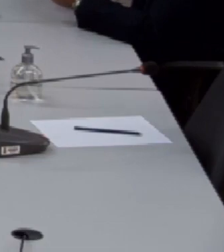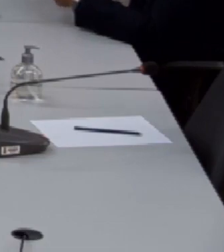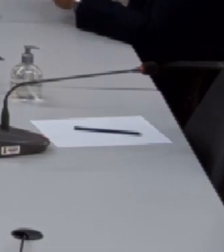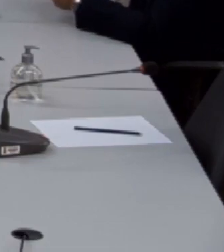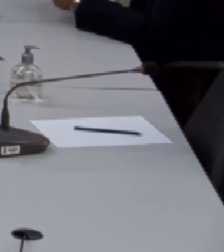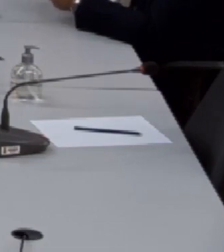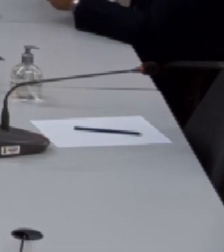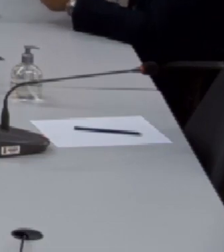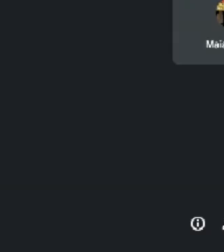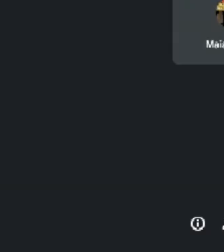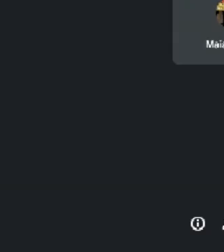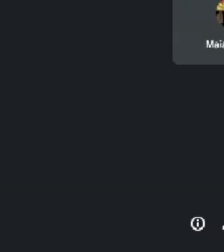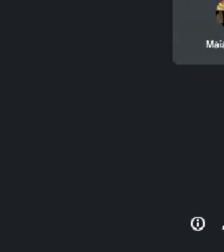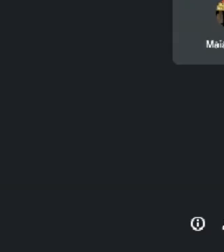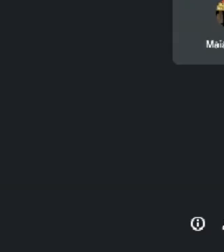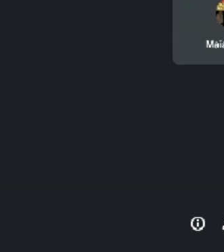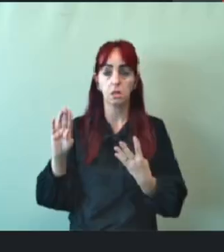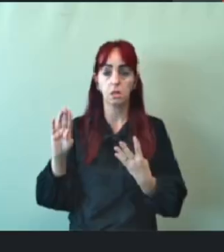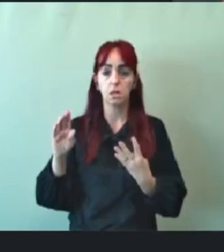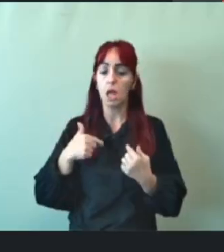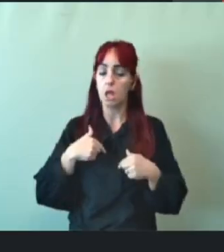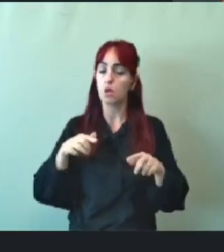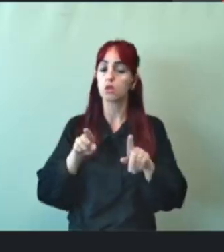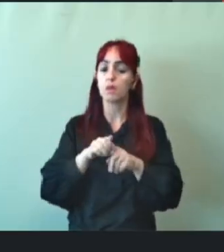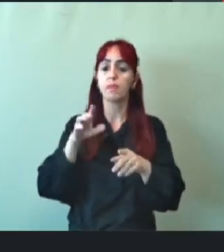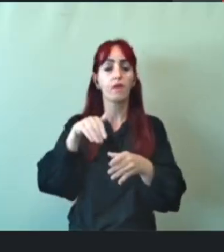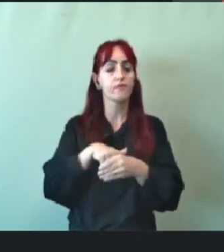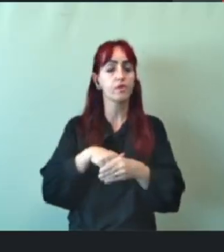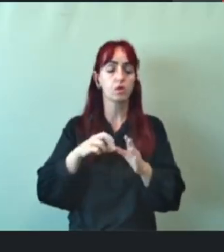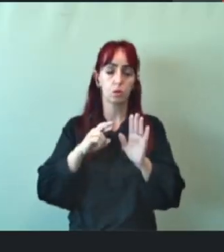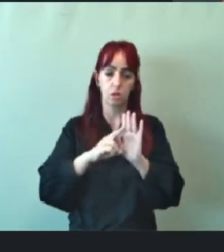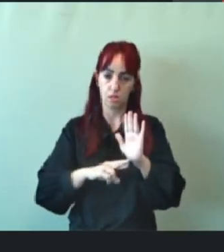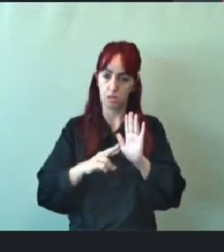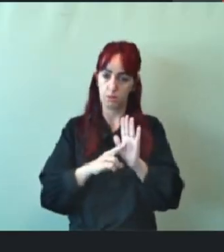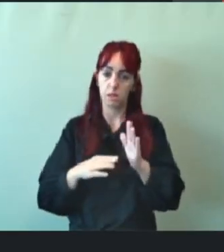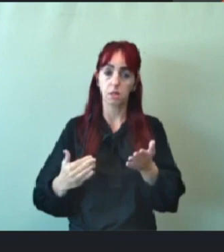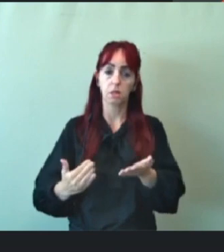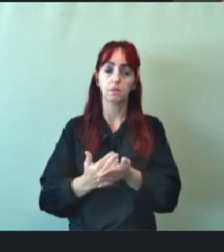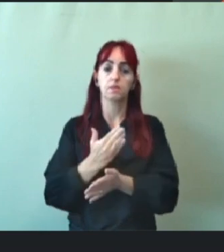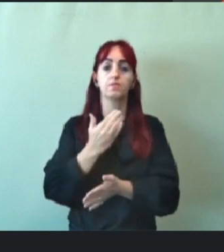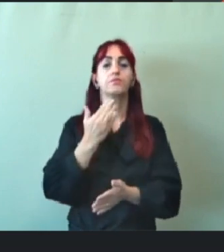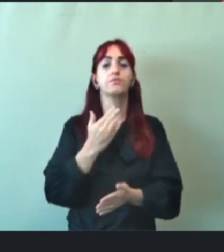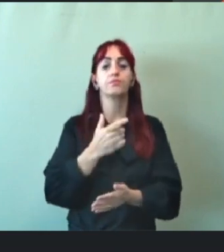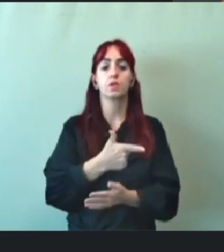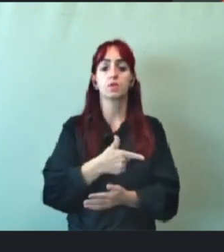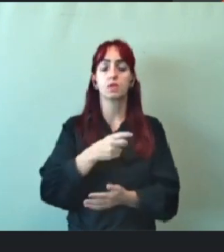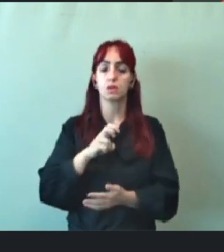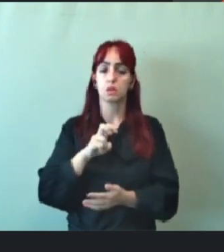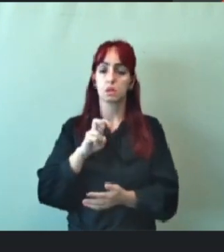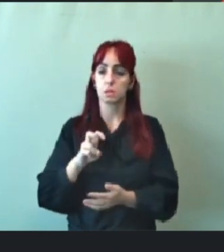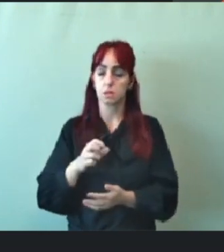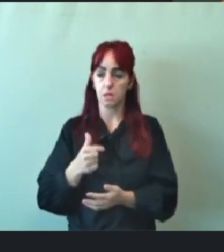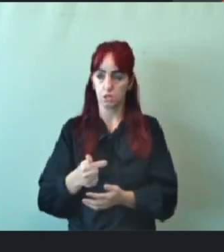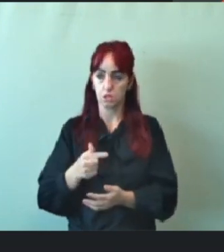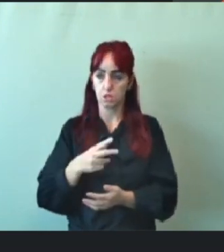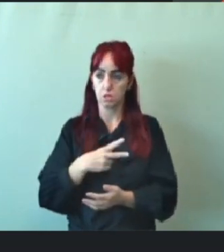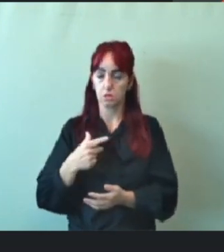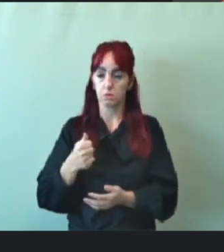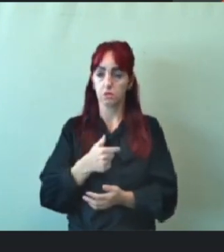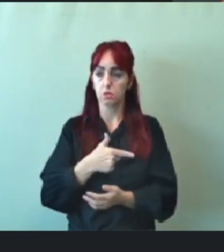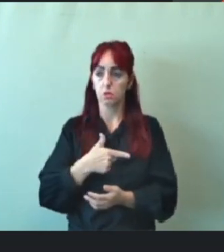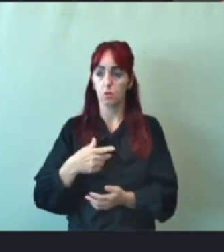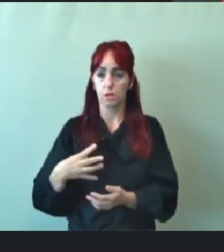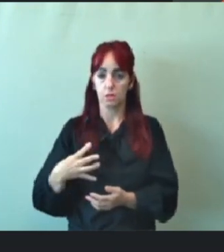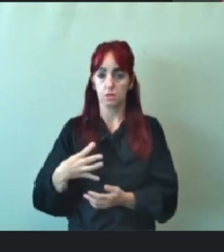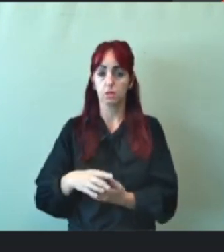De acordo. Eu também voto com requerimento, que é aprovado requerimento de comissão 257/2024, reforçando a